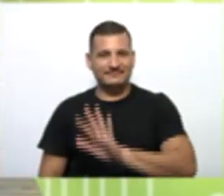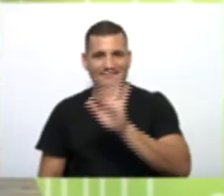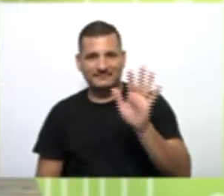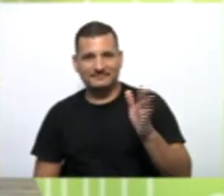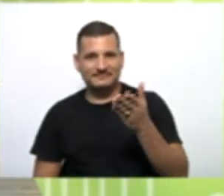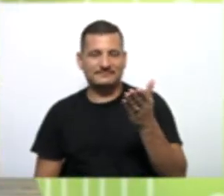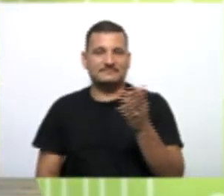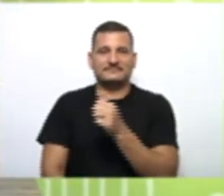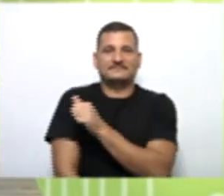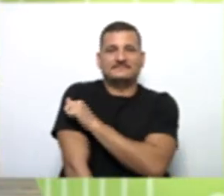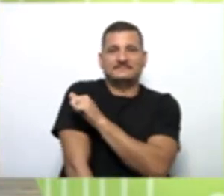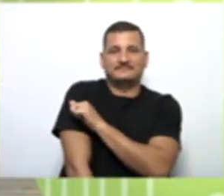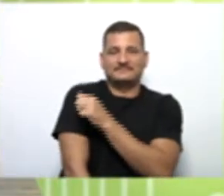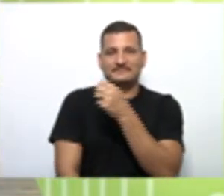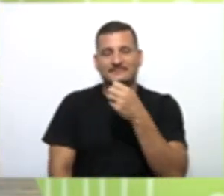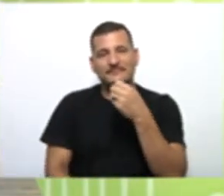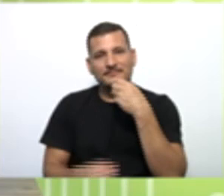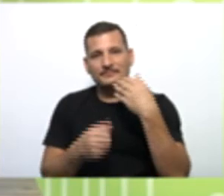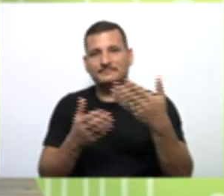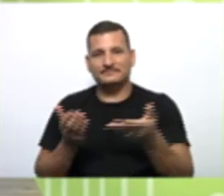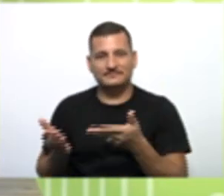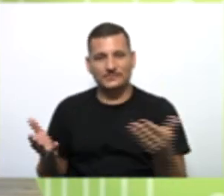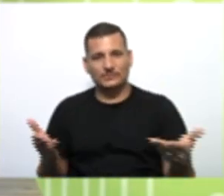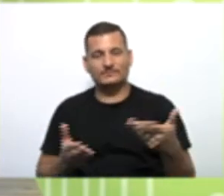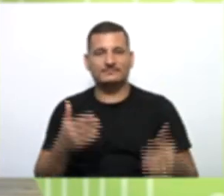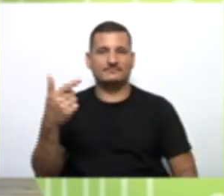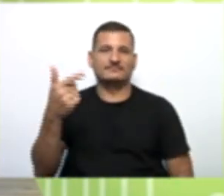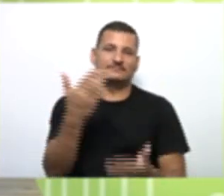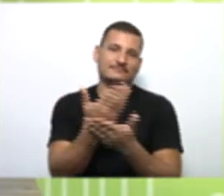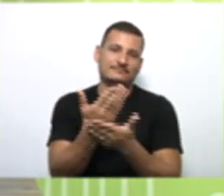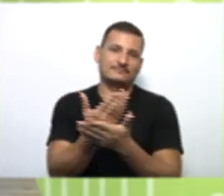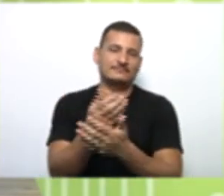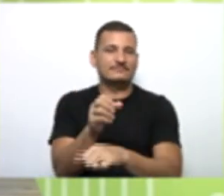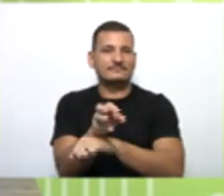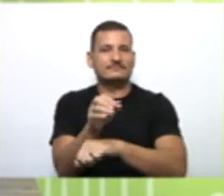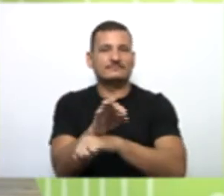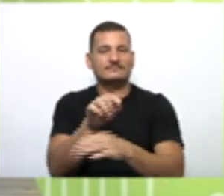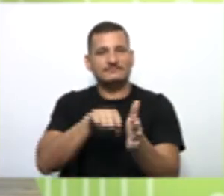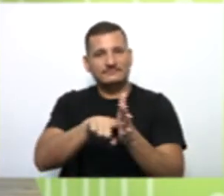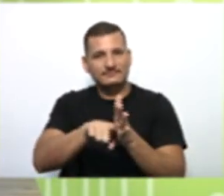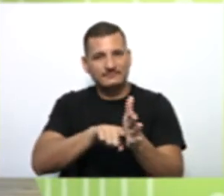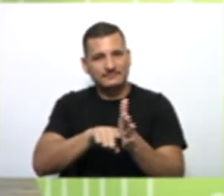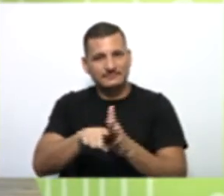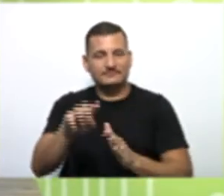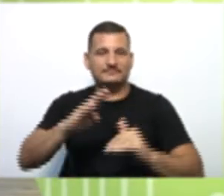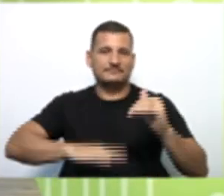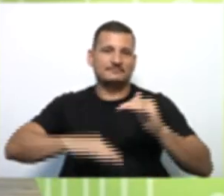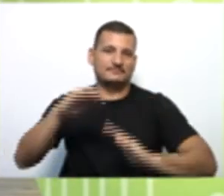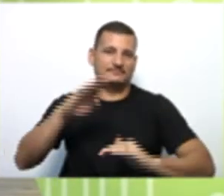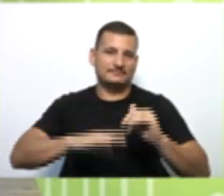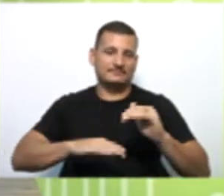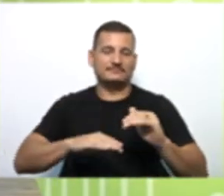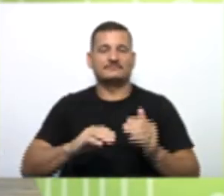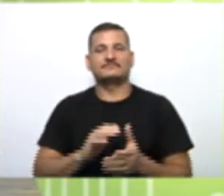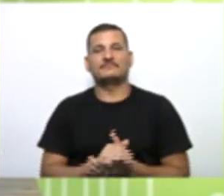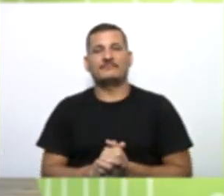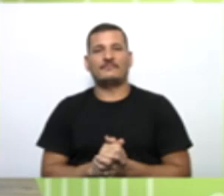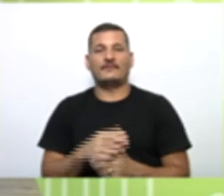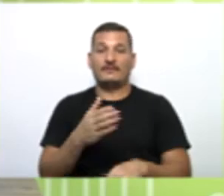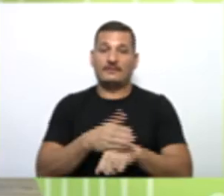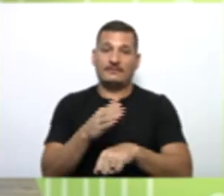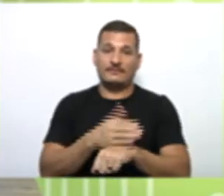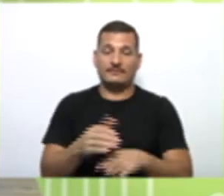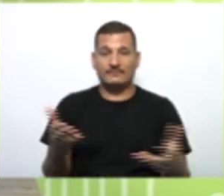Saudações, alunos! Sejam bem-vindos à segunda aula de orientação para pesquisa e prática profissional. Essa é a disciplina que você vai aprender tudo